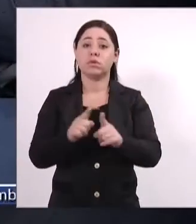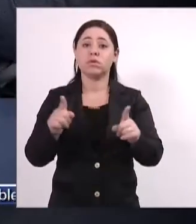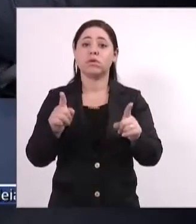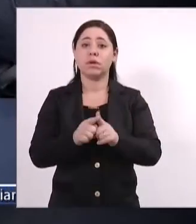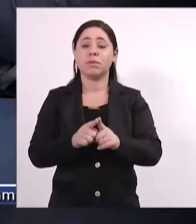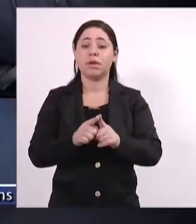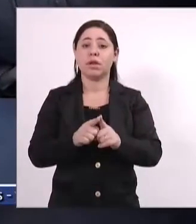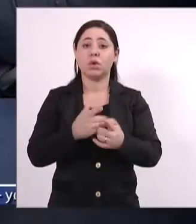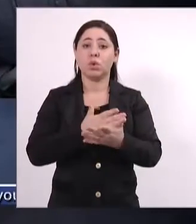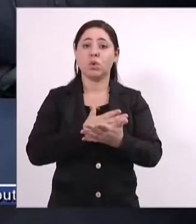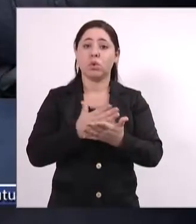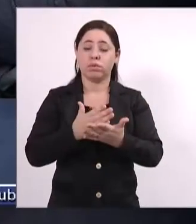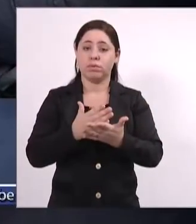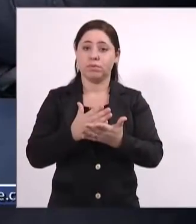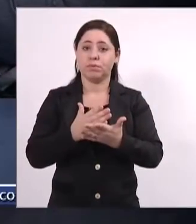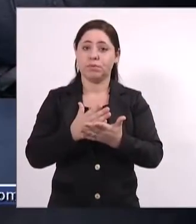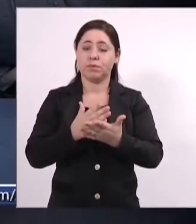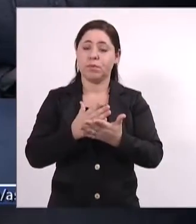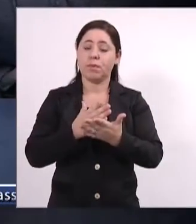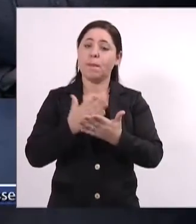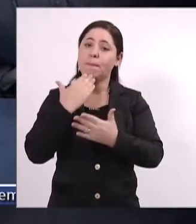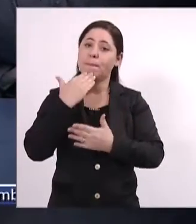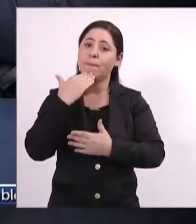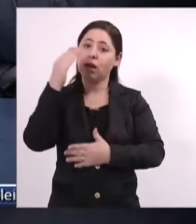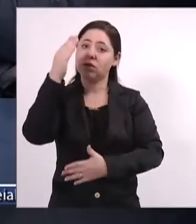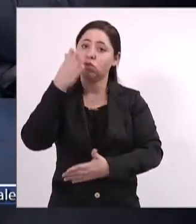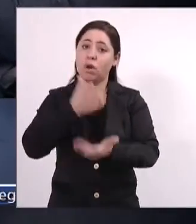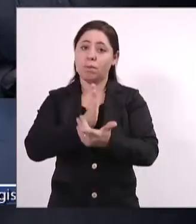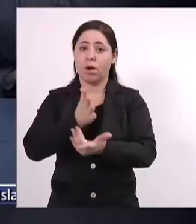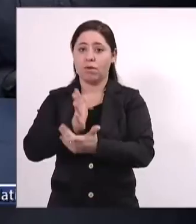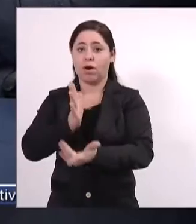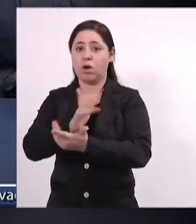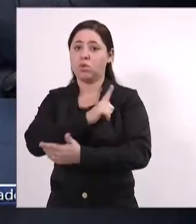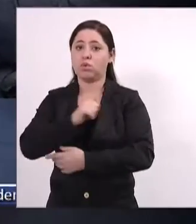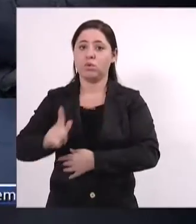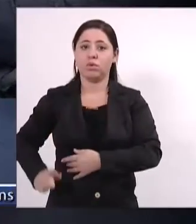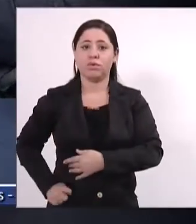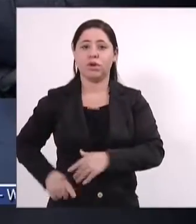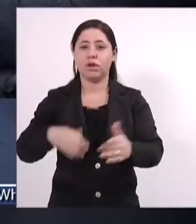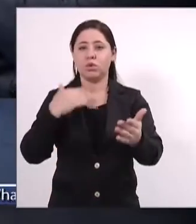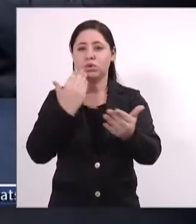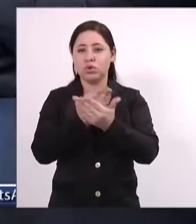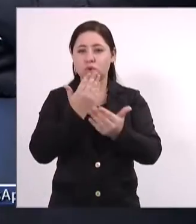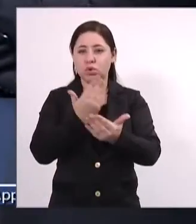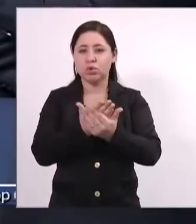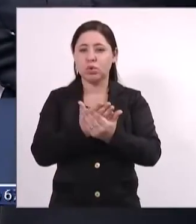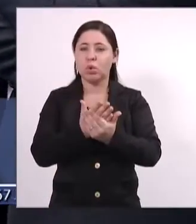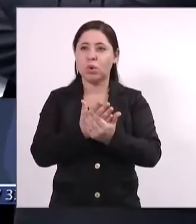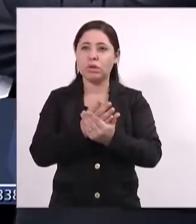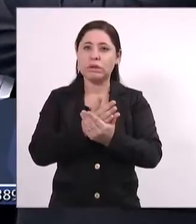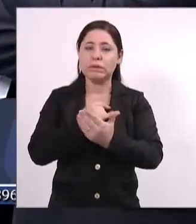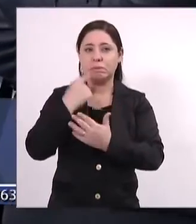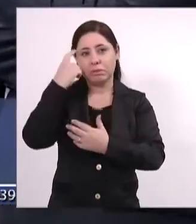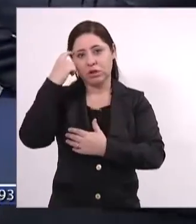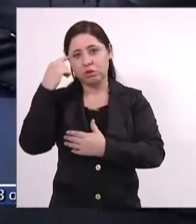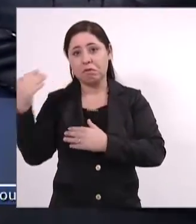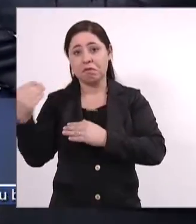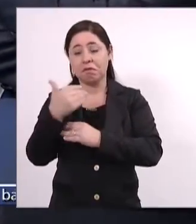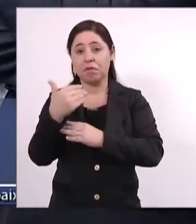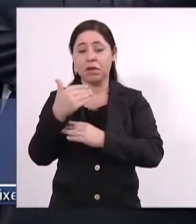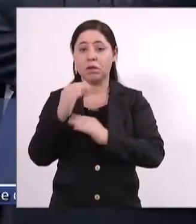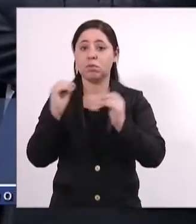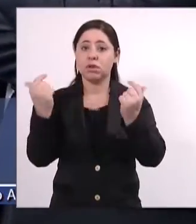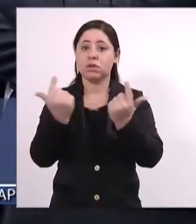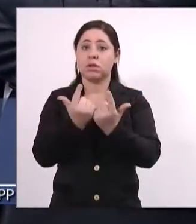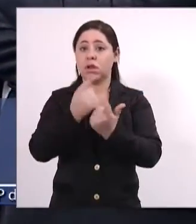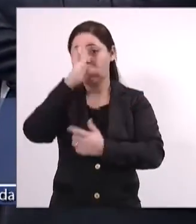por iniciativa dessa casa, por pedido aprovado aqui, o governo estuda e deve estar vindo para essa casa